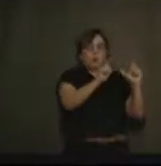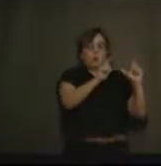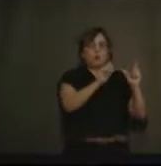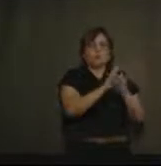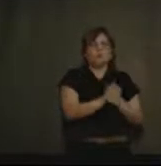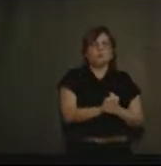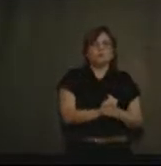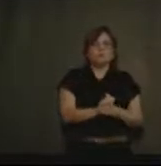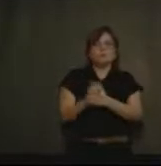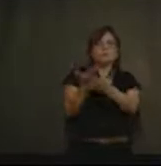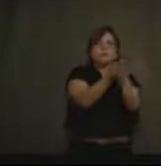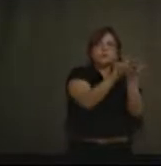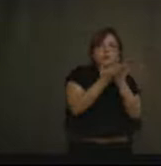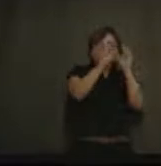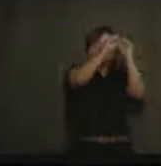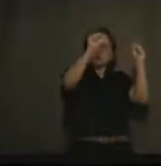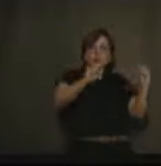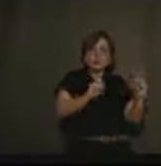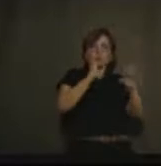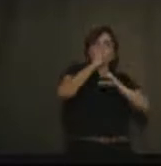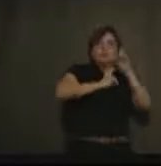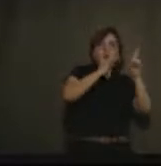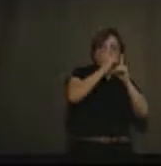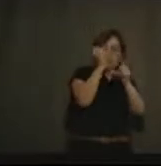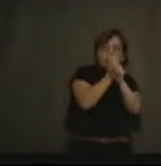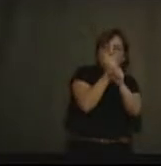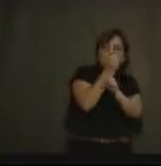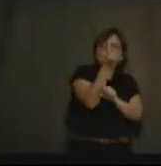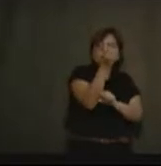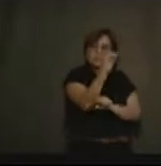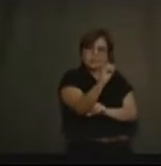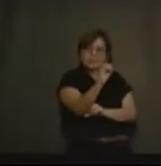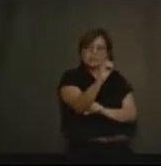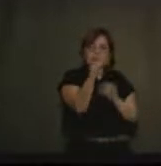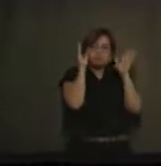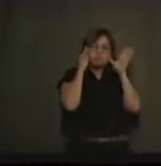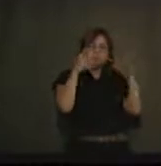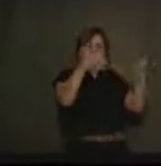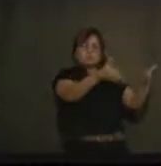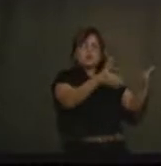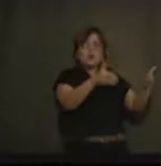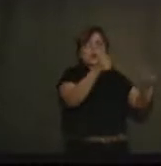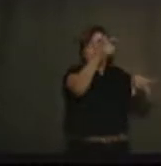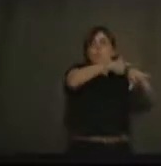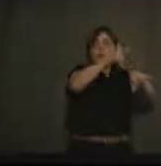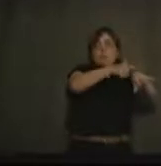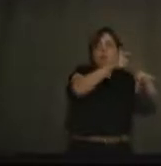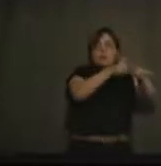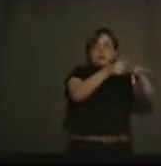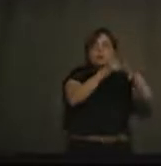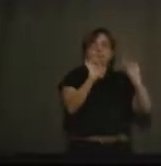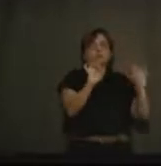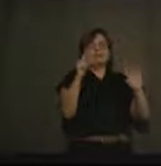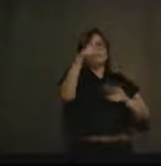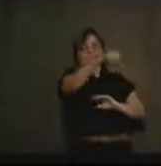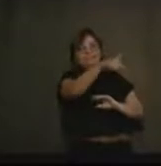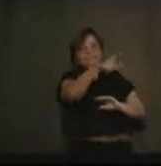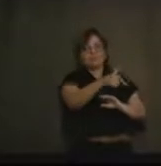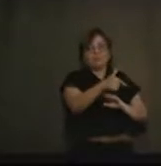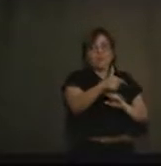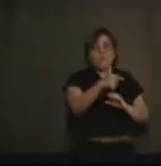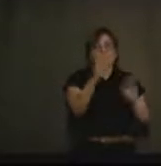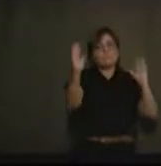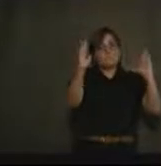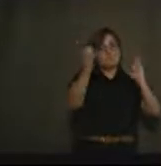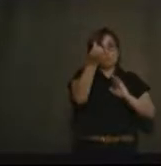pelo estudo dos sistemas dinâmicos nos anos 60, especificamente. Um momento determinante para ele foi o período de 6 meses que ele